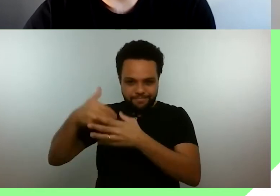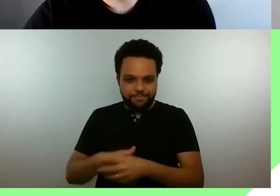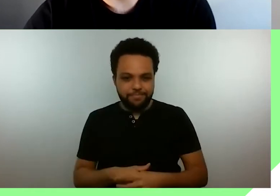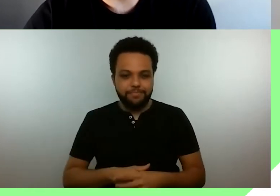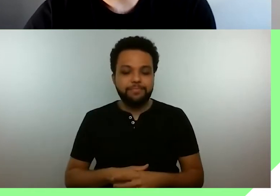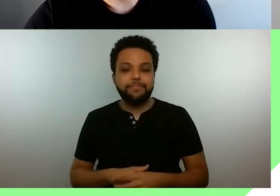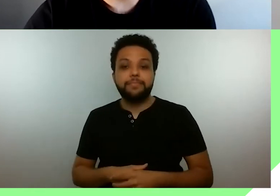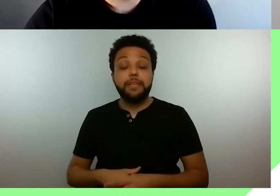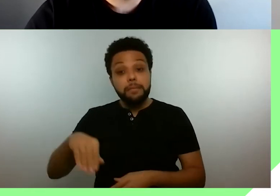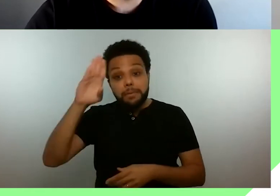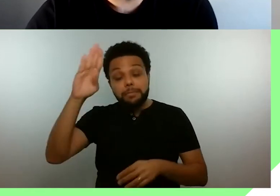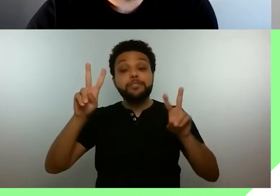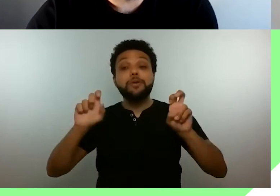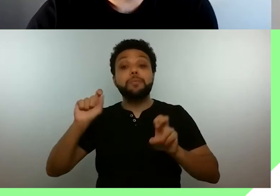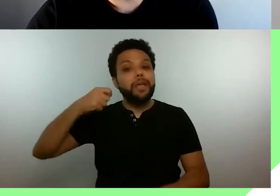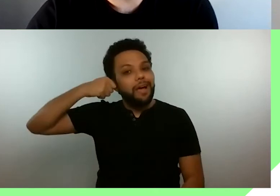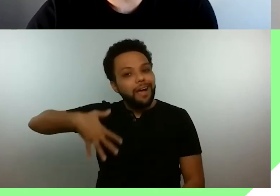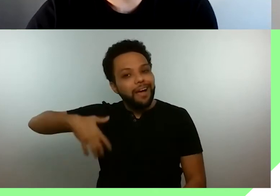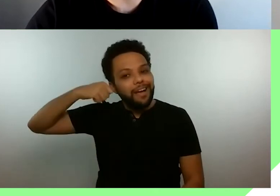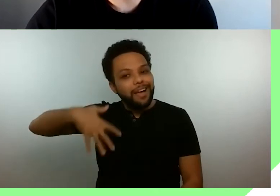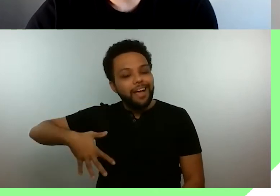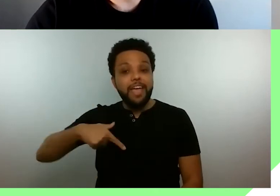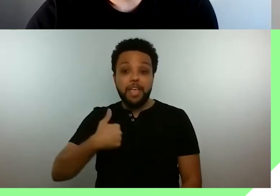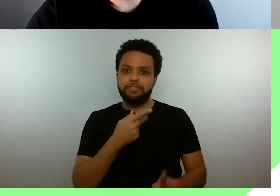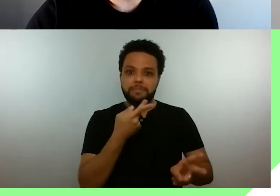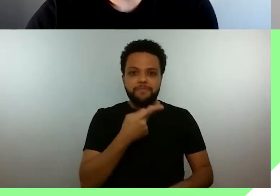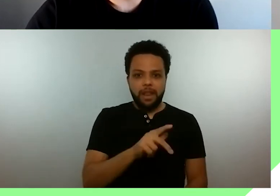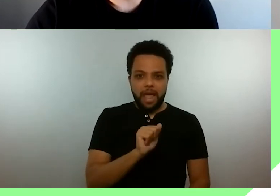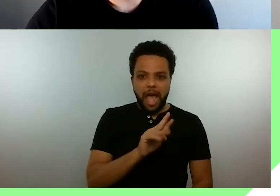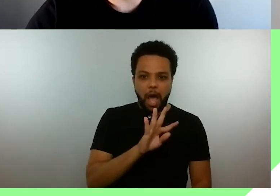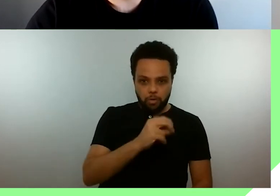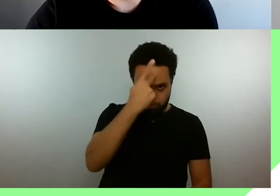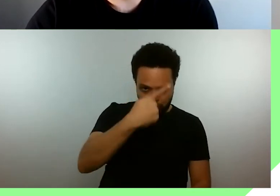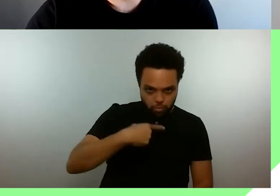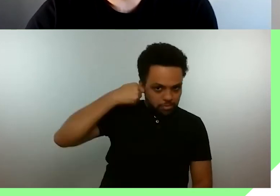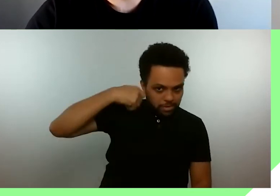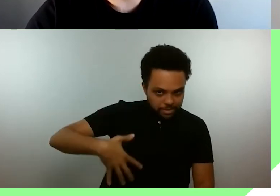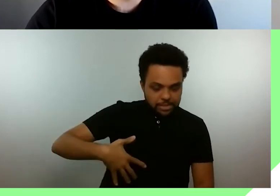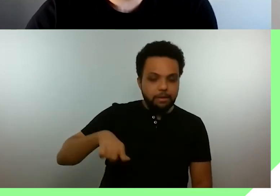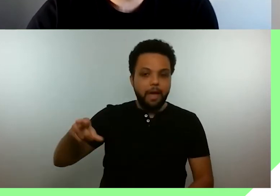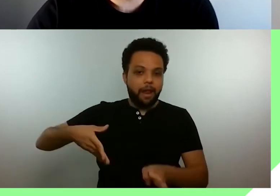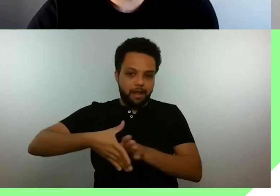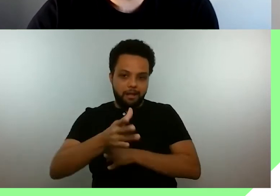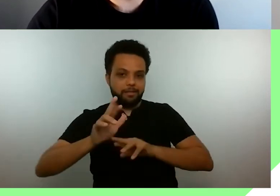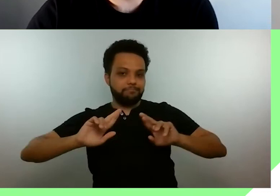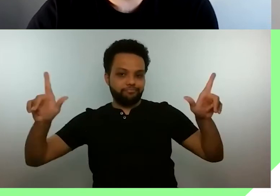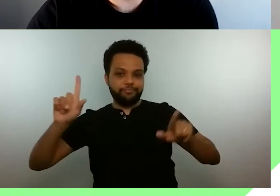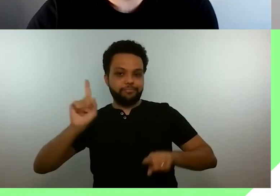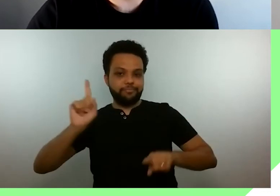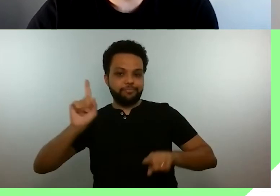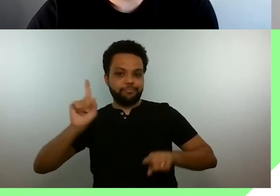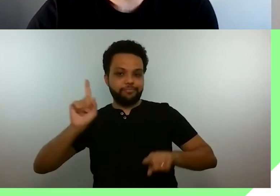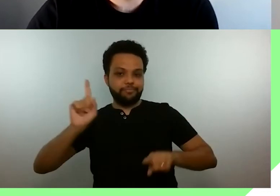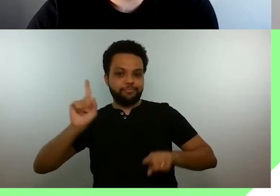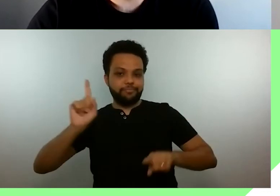da descrição. Então, quando a gente está falando aqui de autodescrição, ela está passando a recomendação aqui de ser